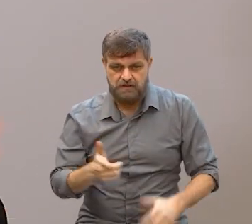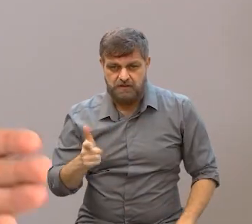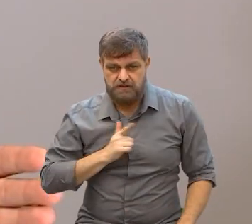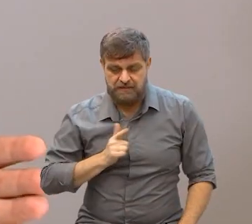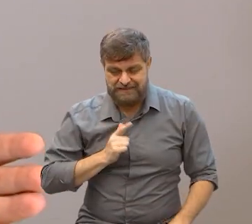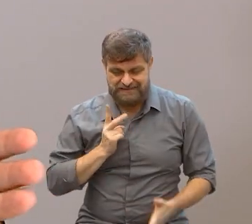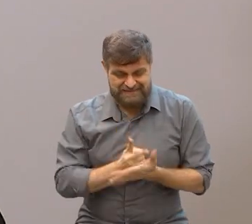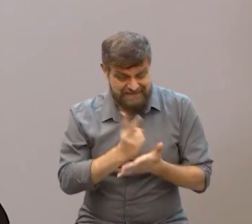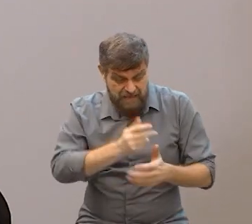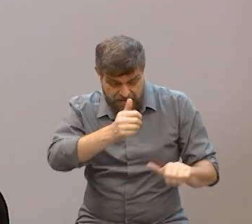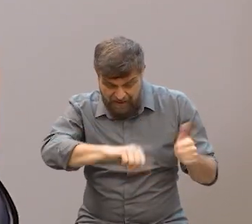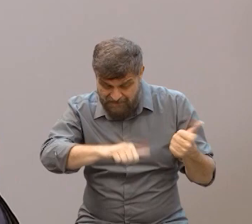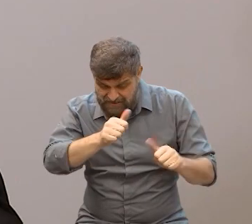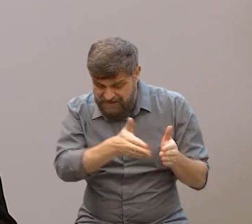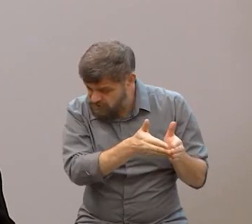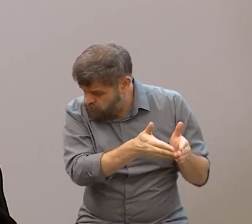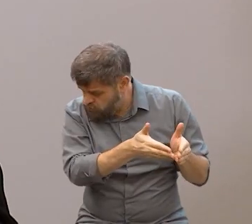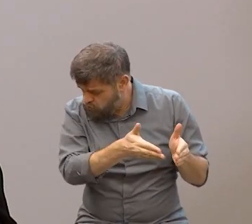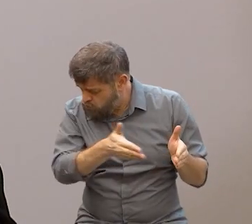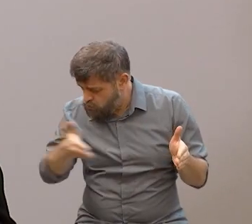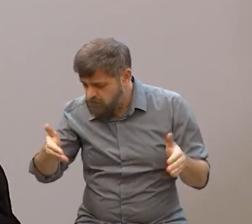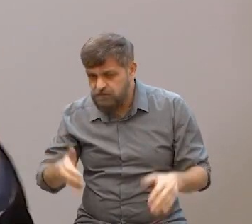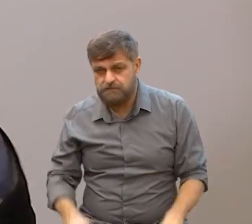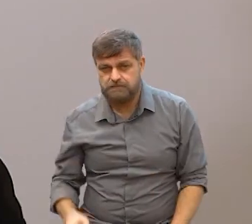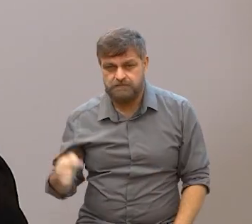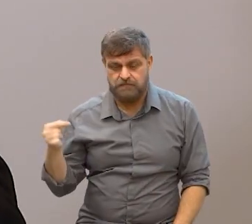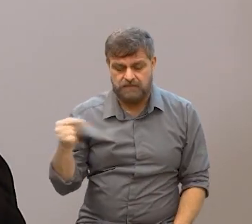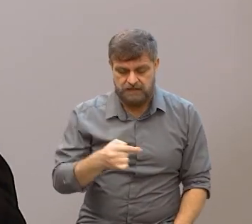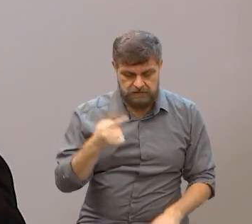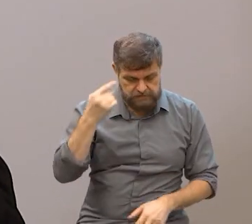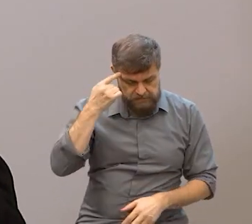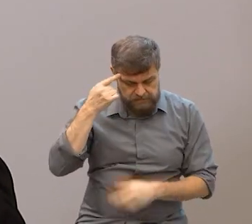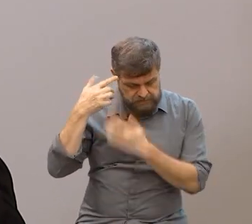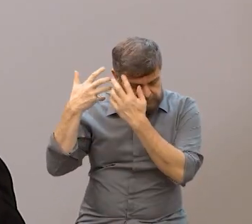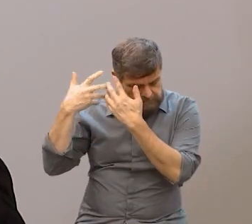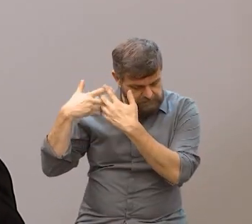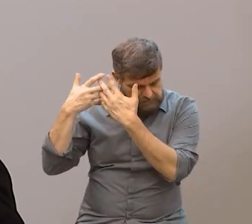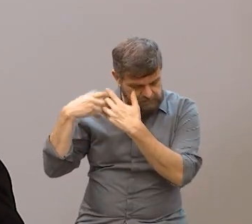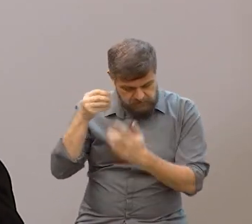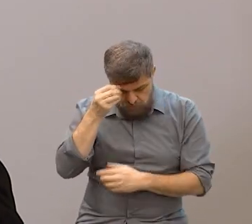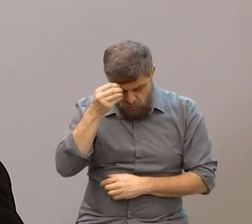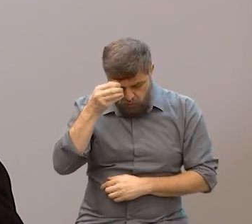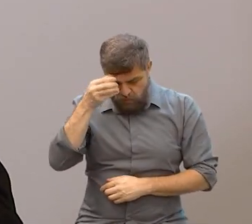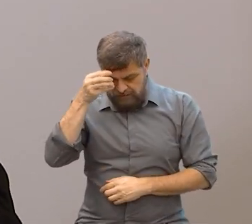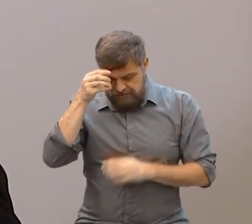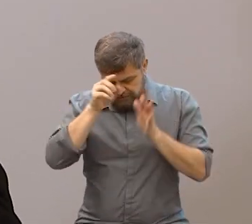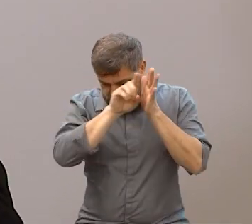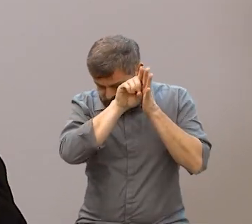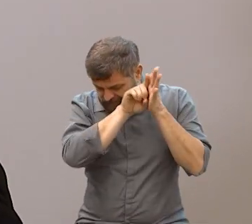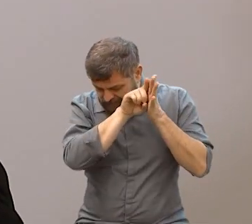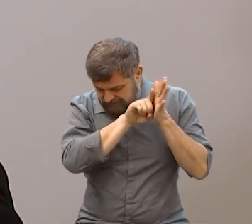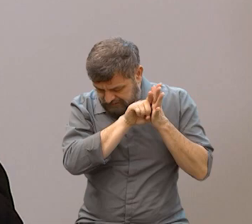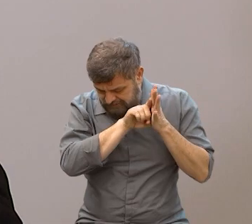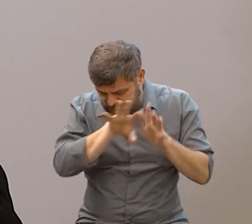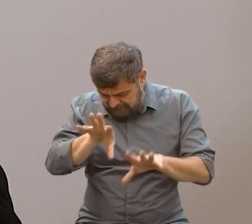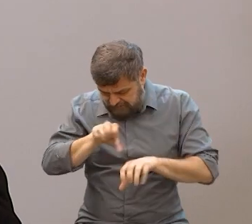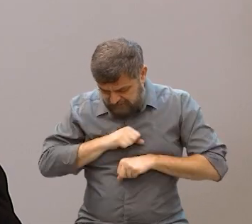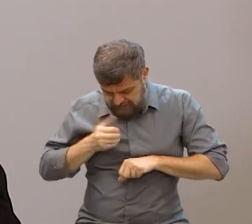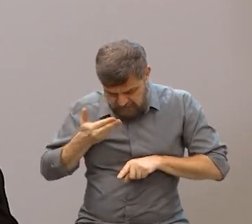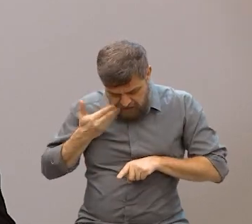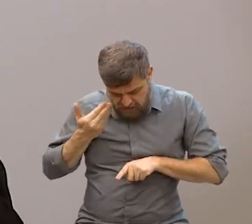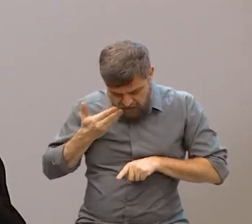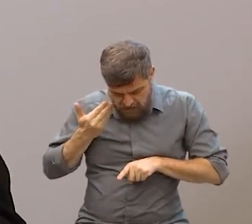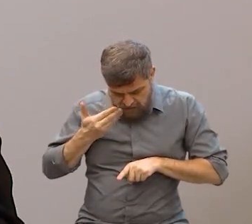momento você está avaliando, né? Todo o processo. E aí ele vai ter que mobilizar o conhecimento, né? que ele adquiriu durante o